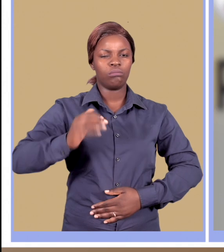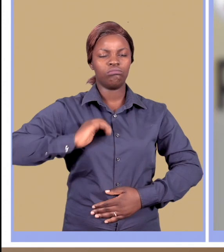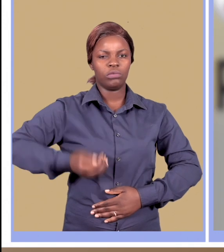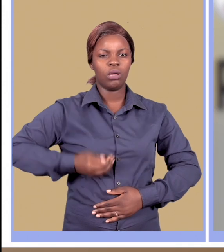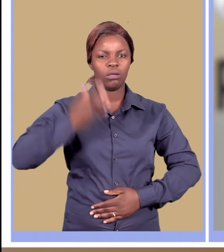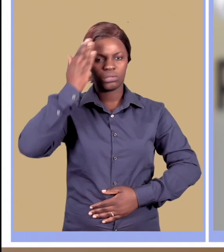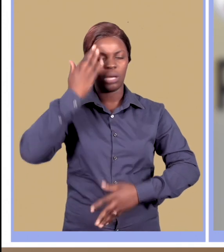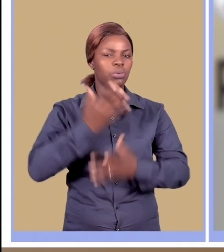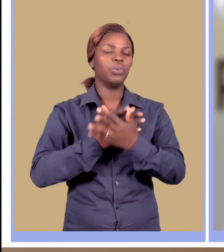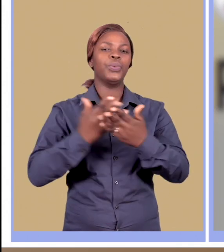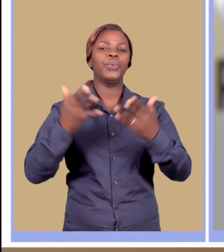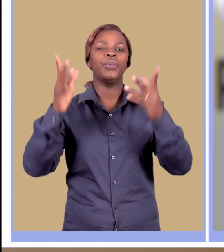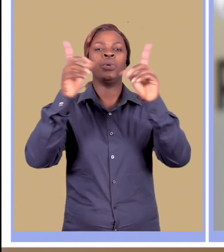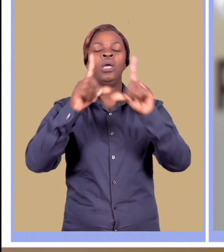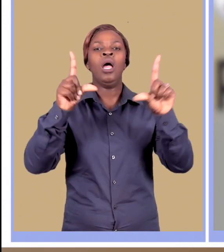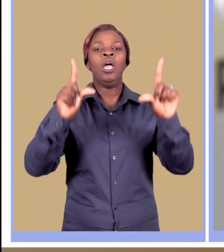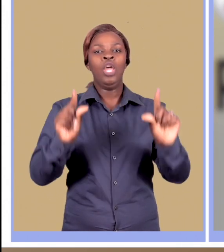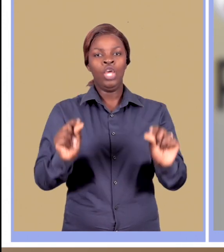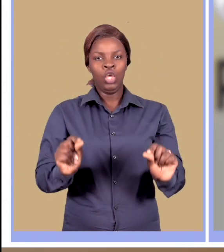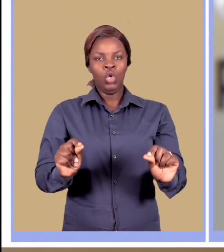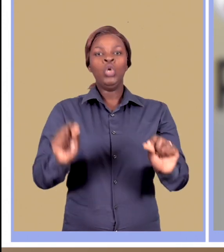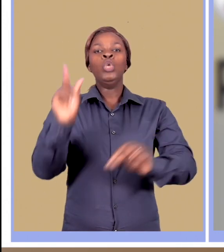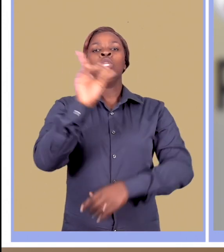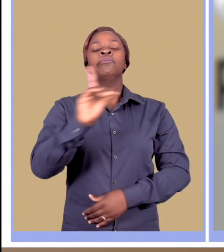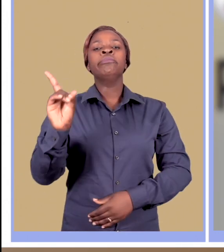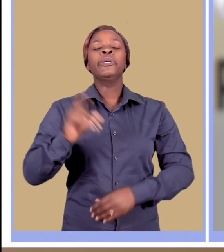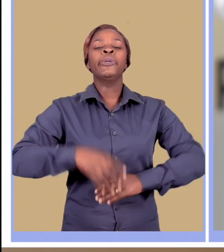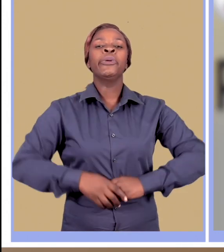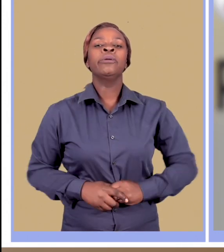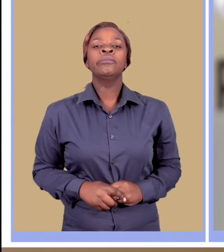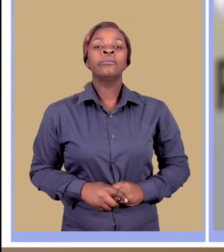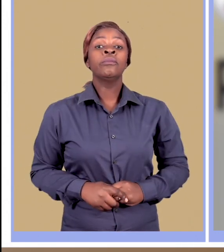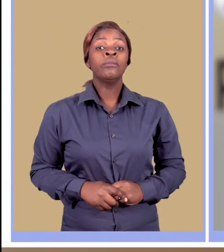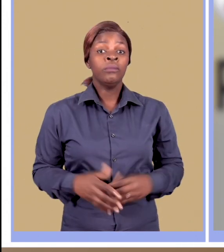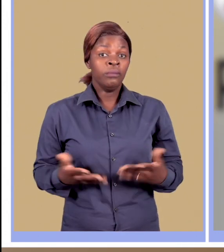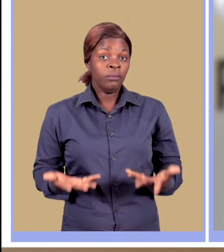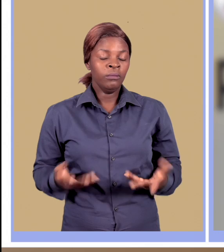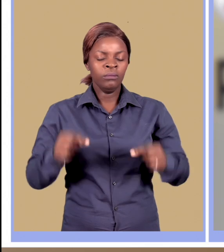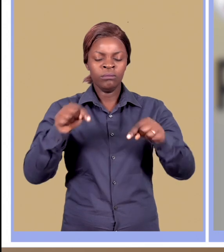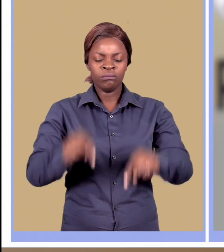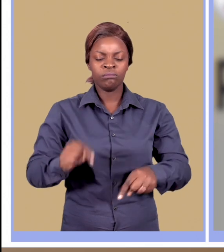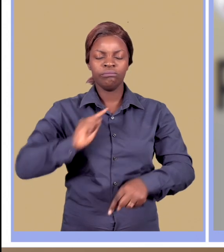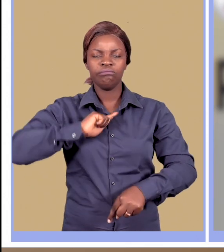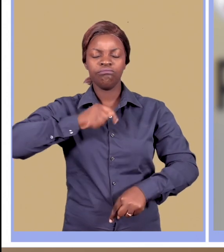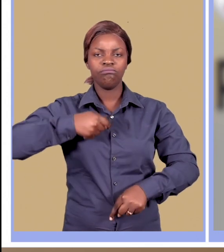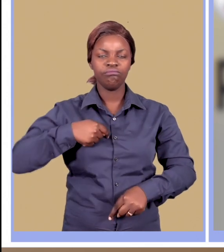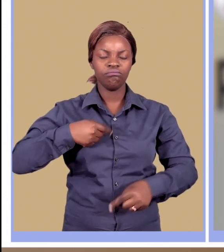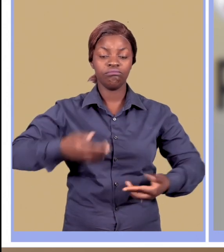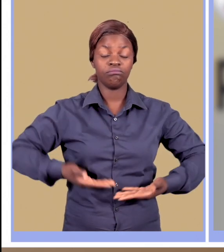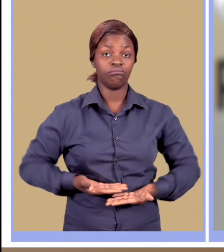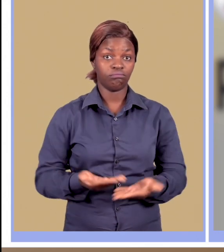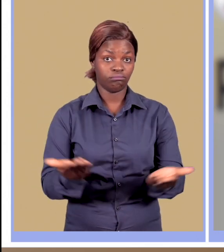muita bagagem nesta área de deficiência. Bom, hoje vamos